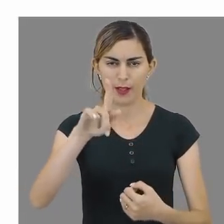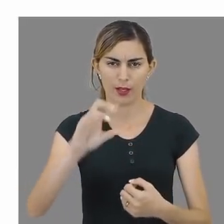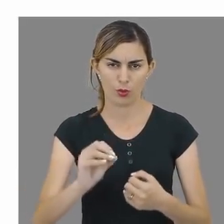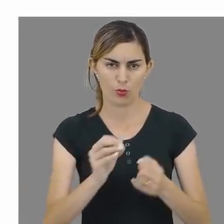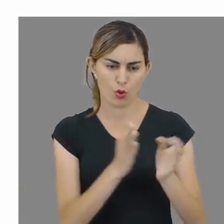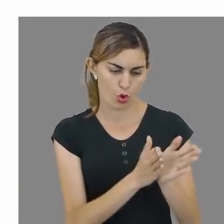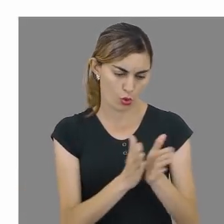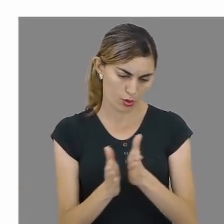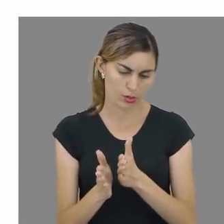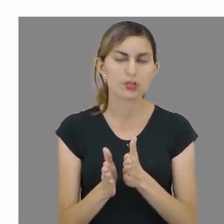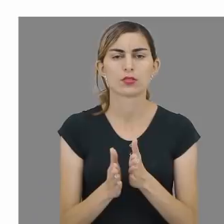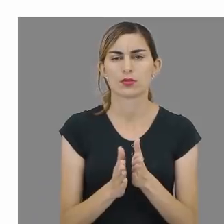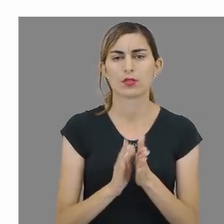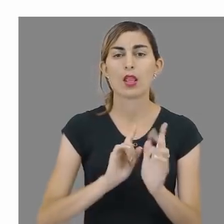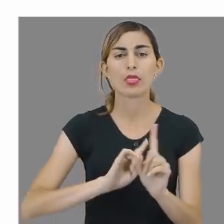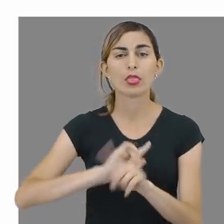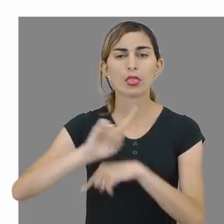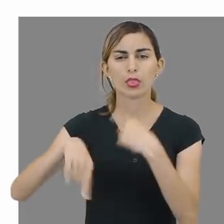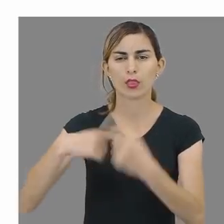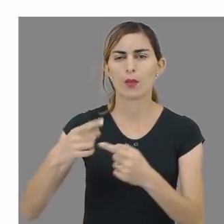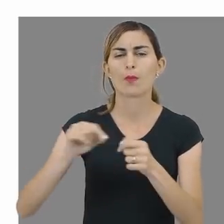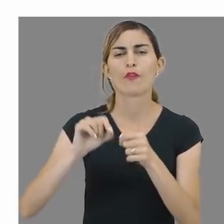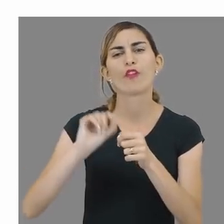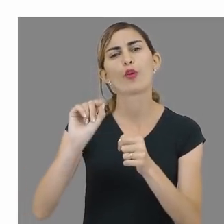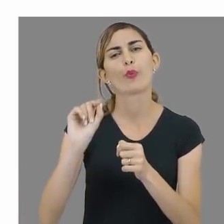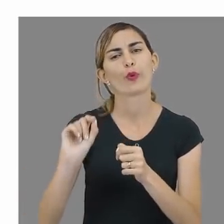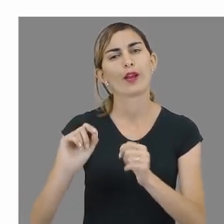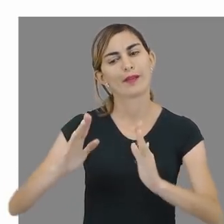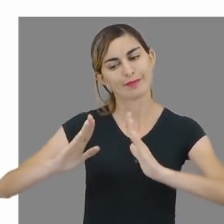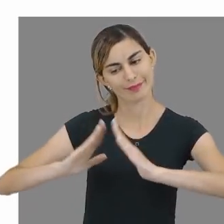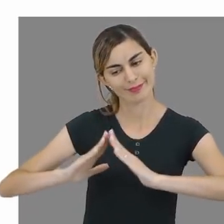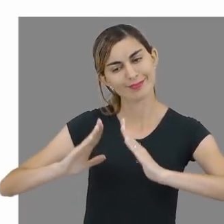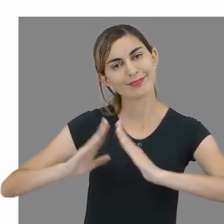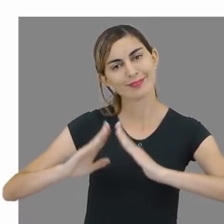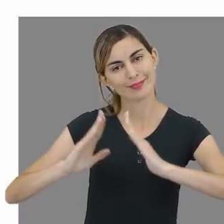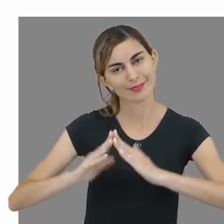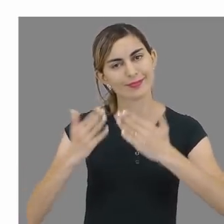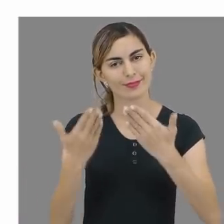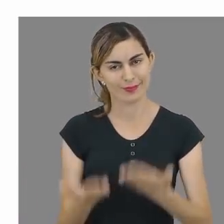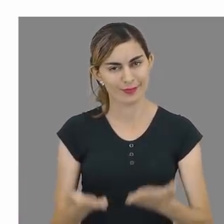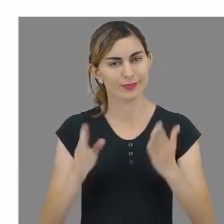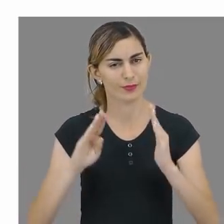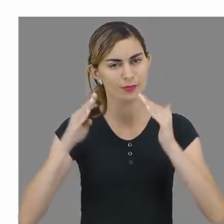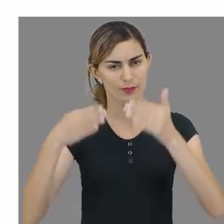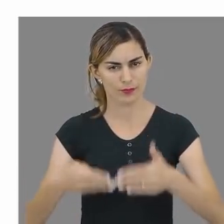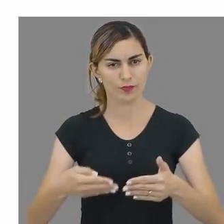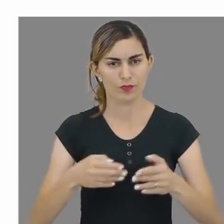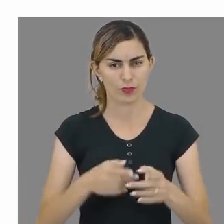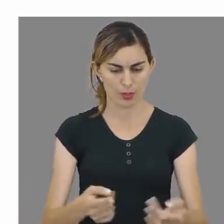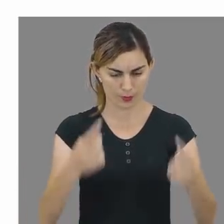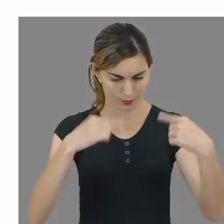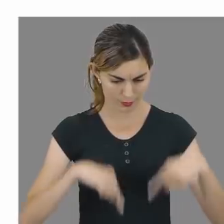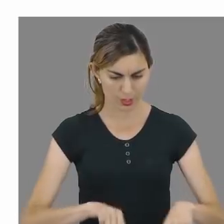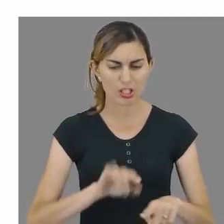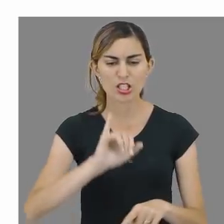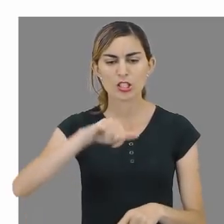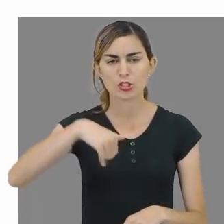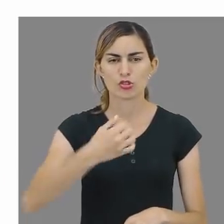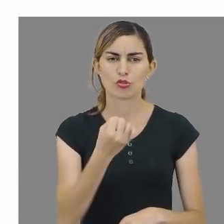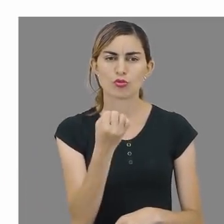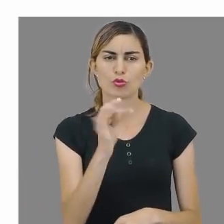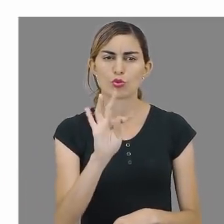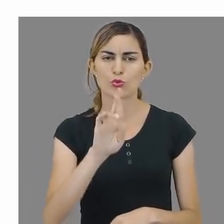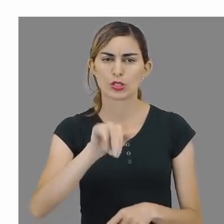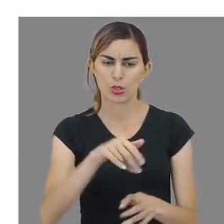ordenadas, estruturadas, numa ordem, e produziram o objetivo que foi a casinha. Instrução. Uma